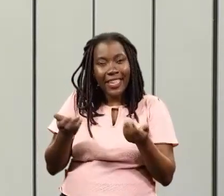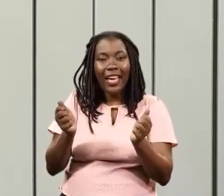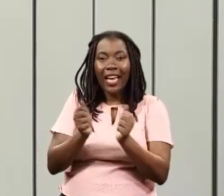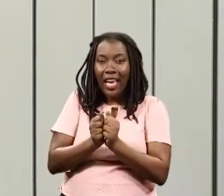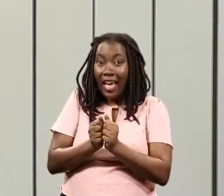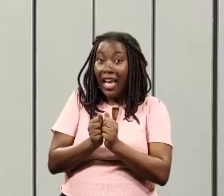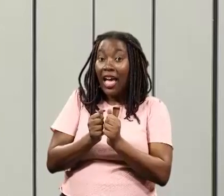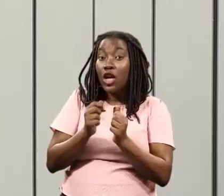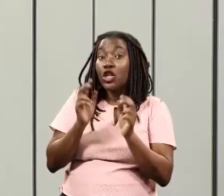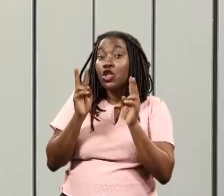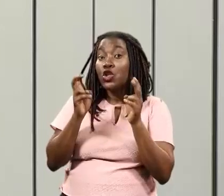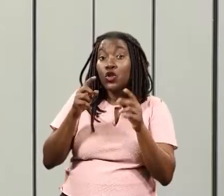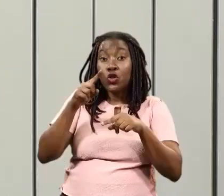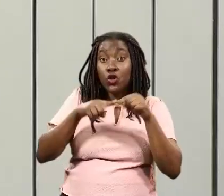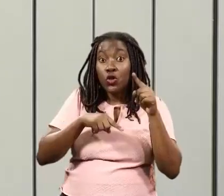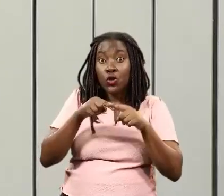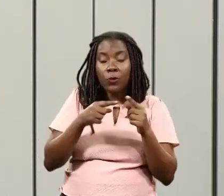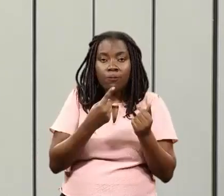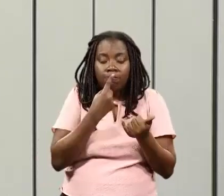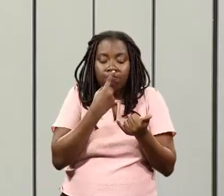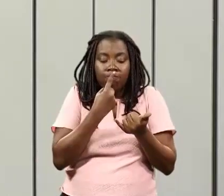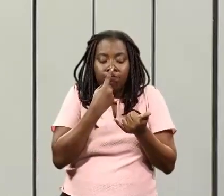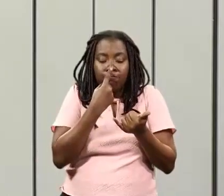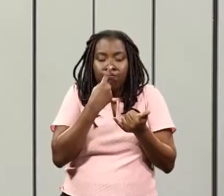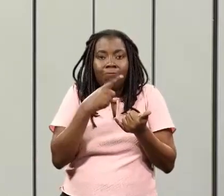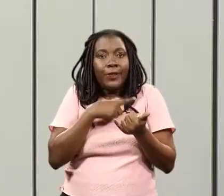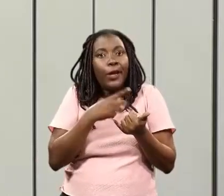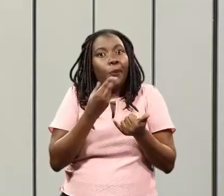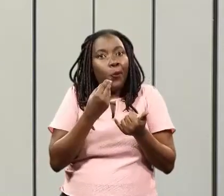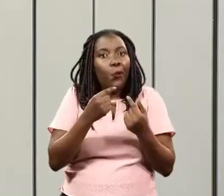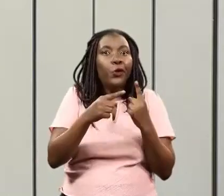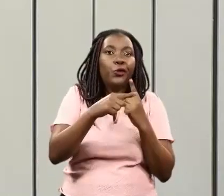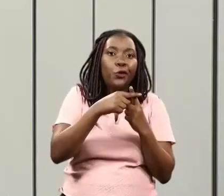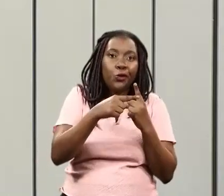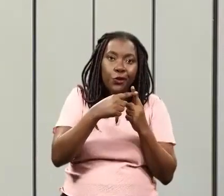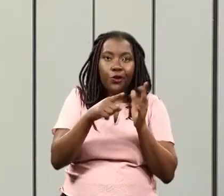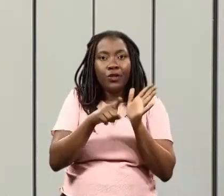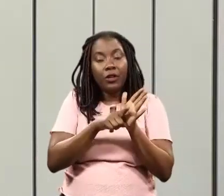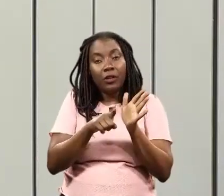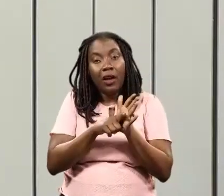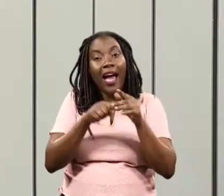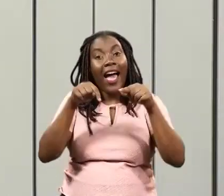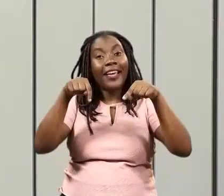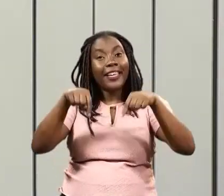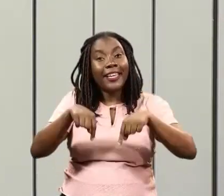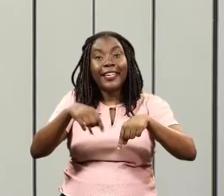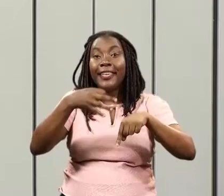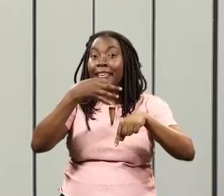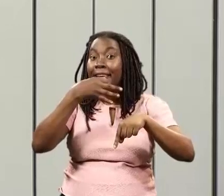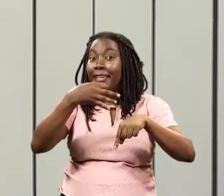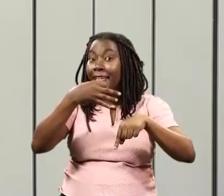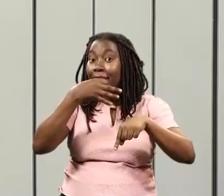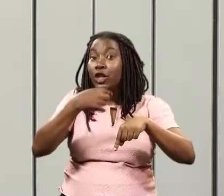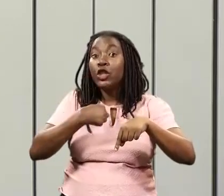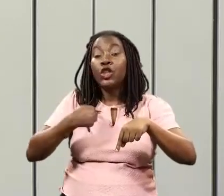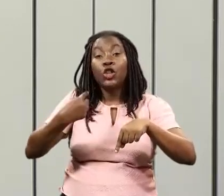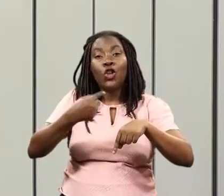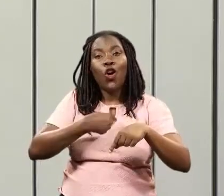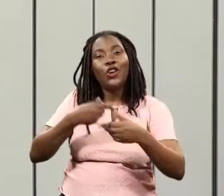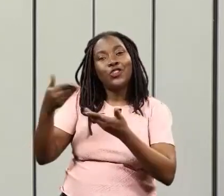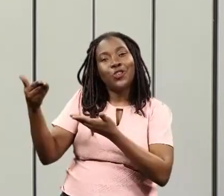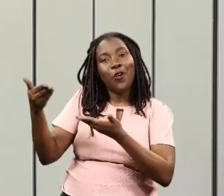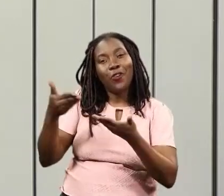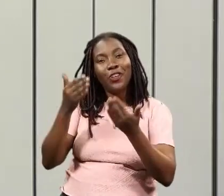aparelhinho inseparável e que tem muitos prós e contras, aqui no Ponto de Vista, nós convidamos